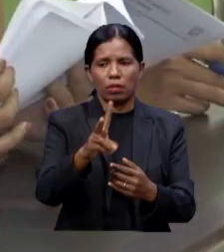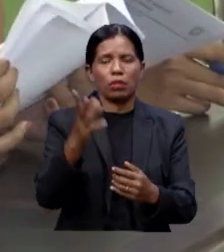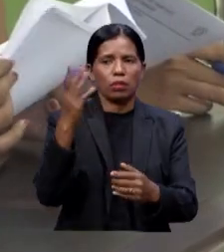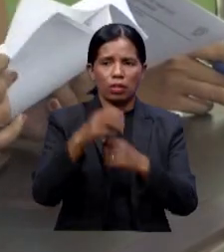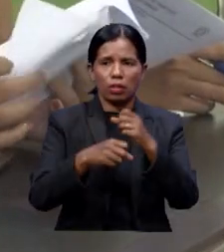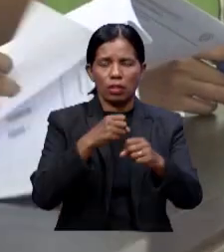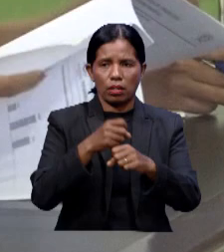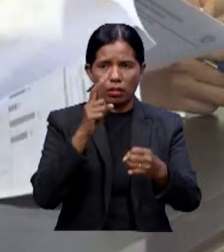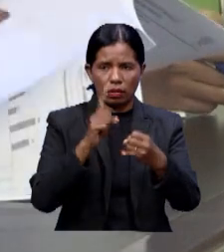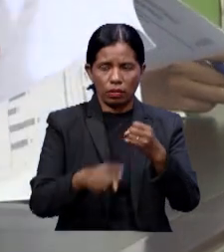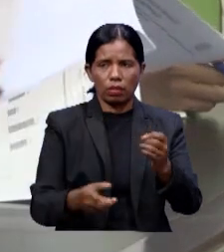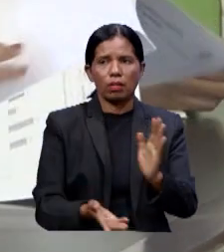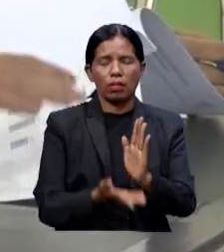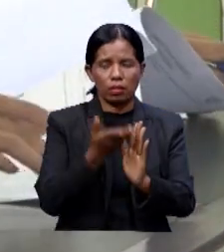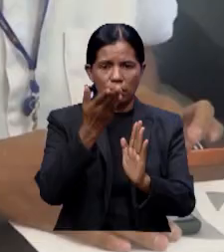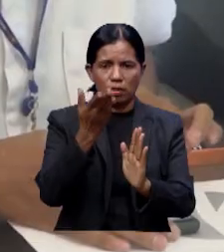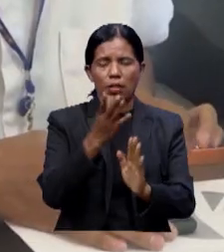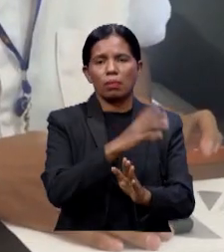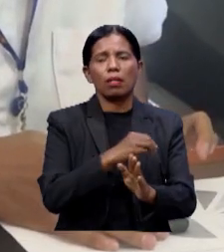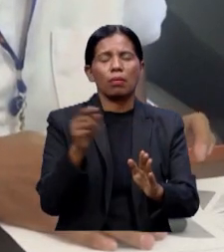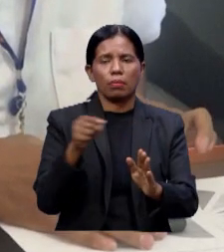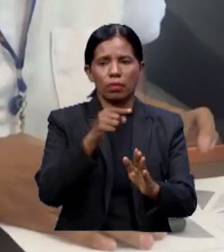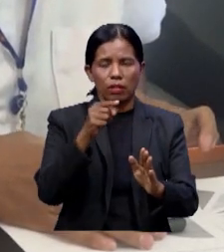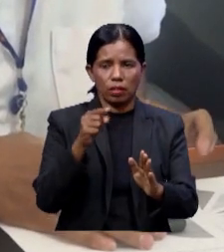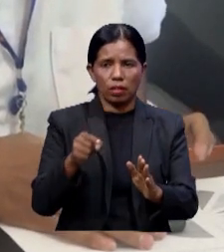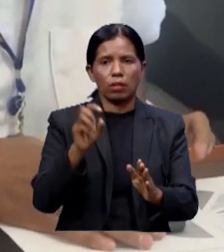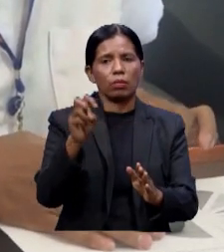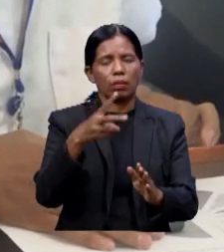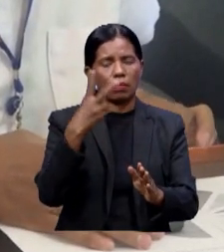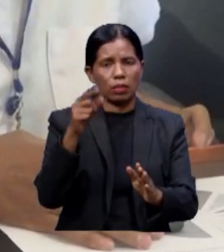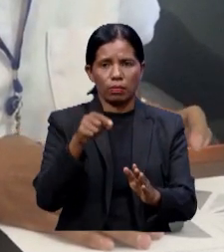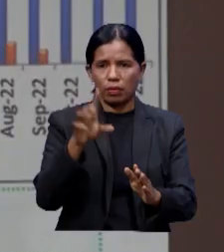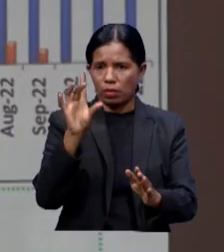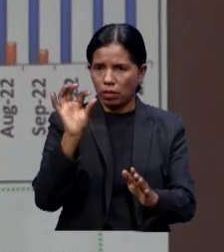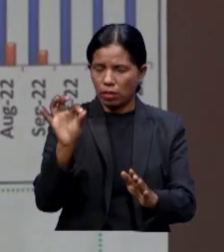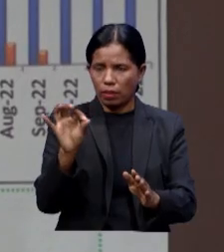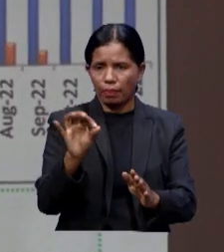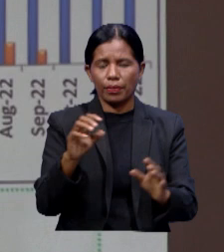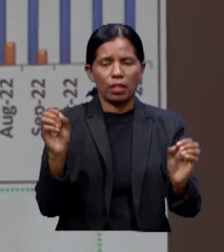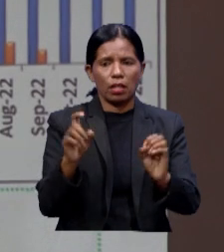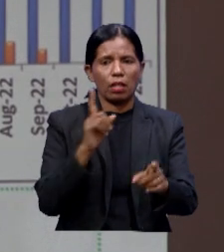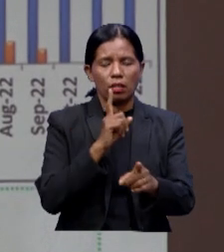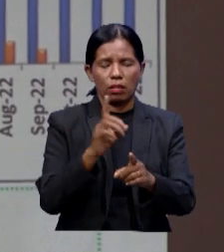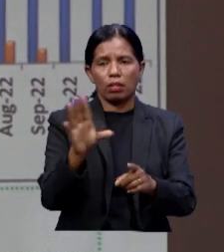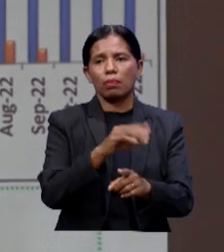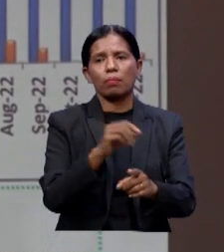nian inflação tridível saiba por cento sa nulo recin rua ponto sia, non tridível saiba